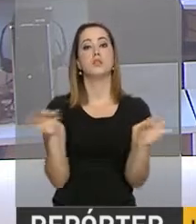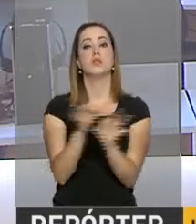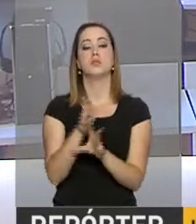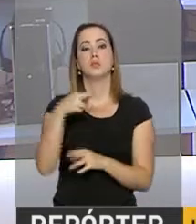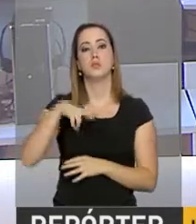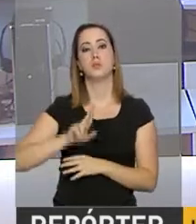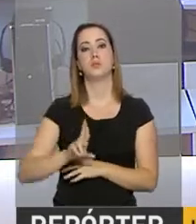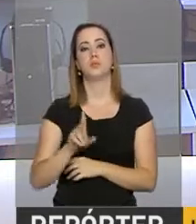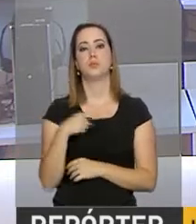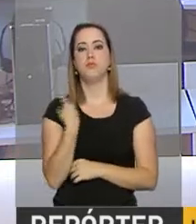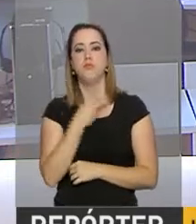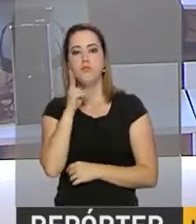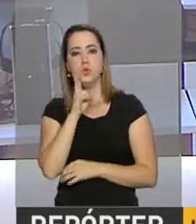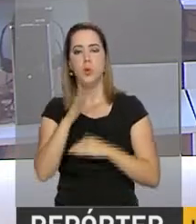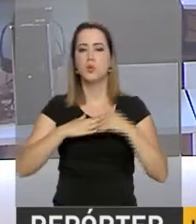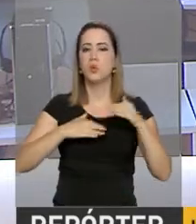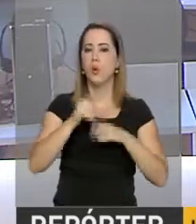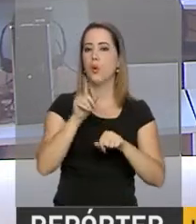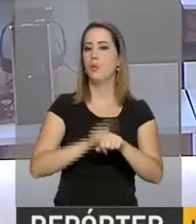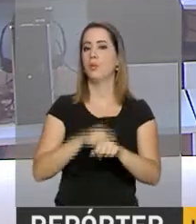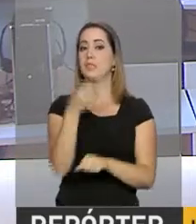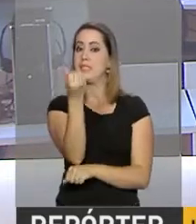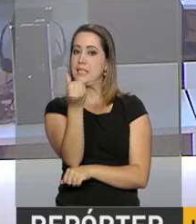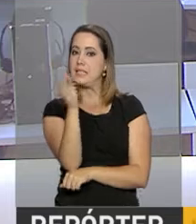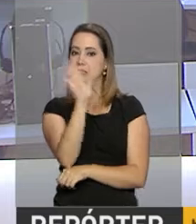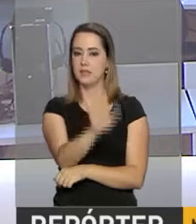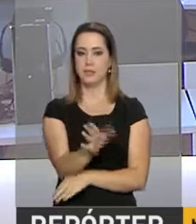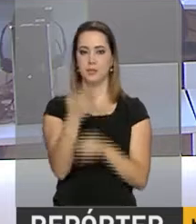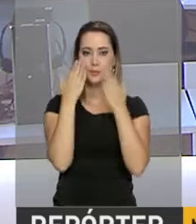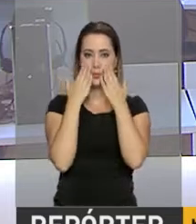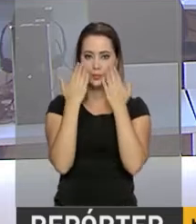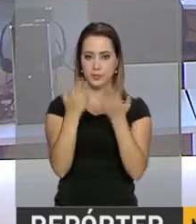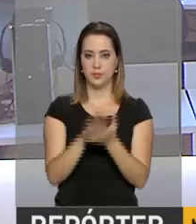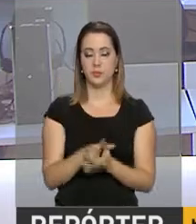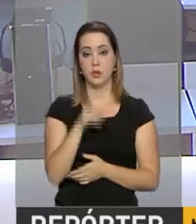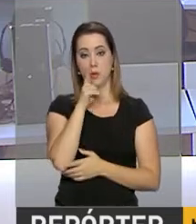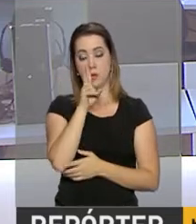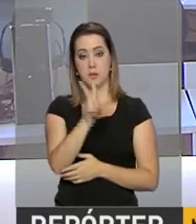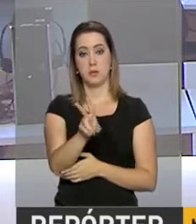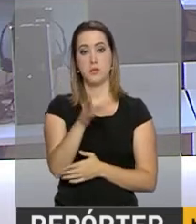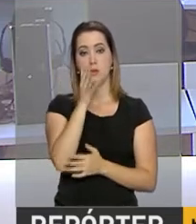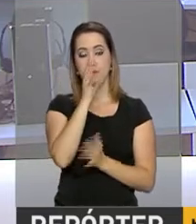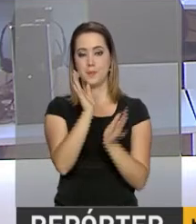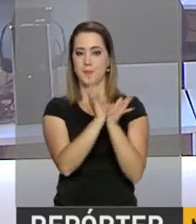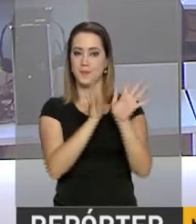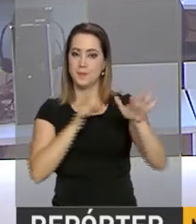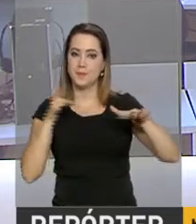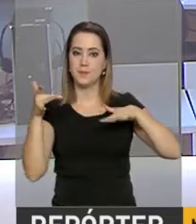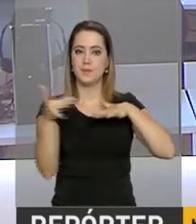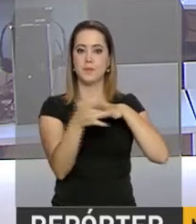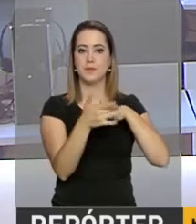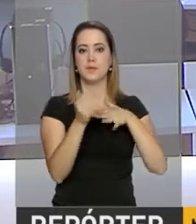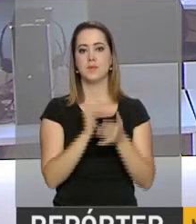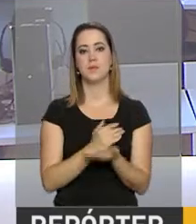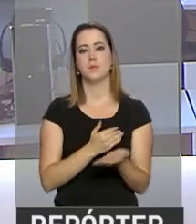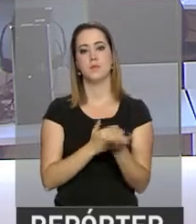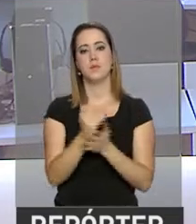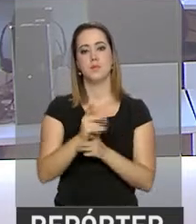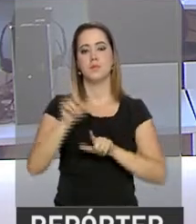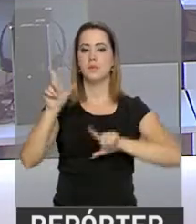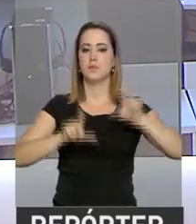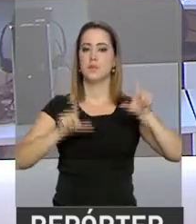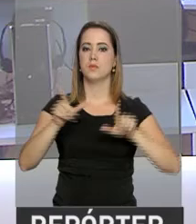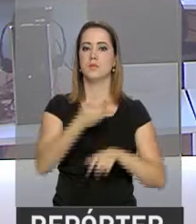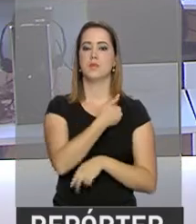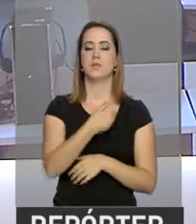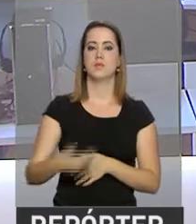nbr nos vemos a qualquer momento ou às seis da tarde na próxima edição você pode acompanhar também as novidades pelas nossas redes sociais continue